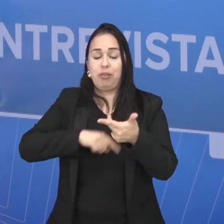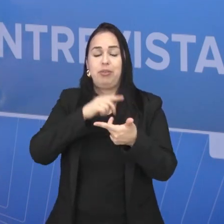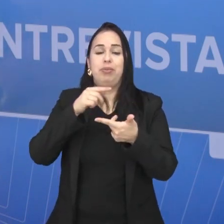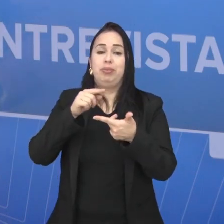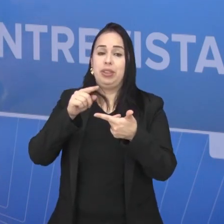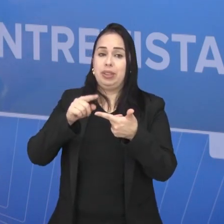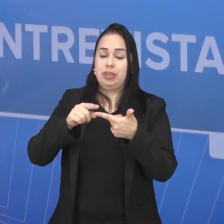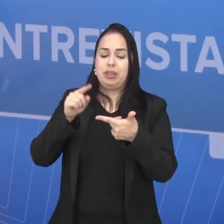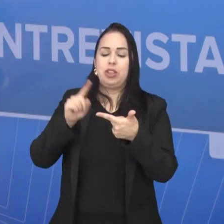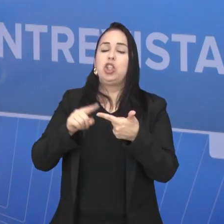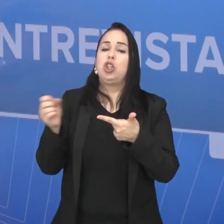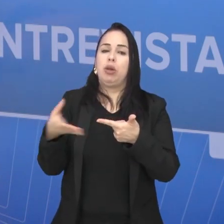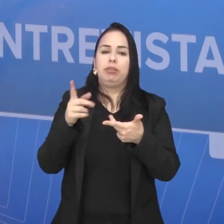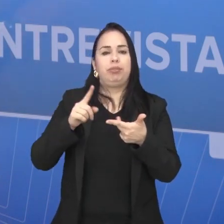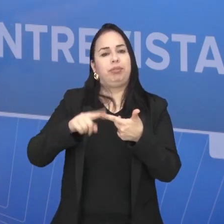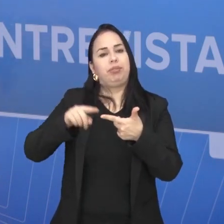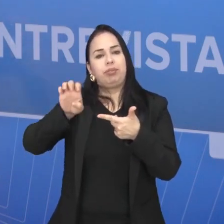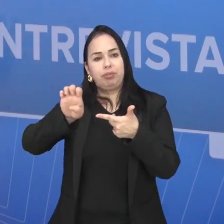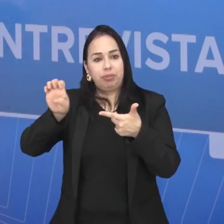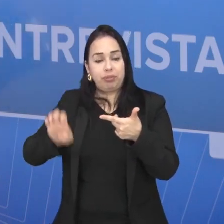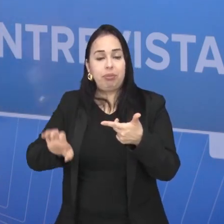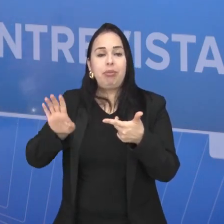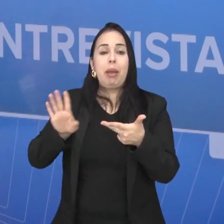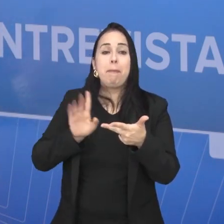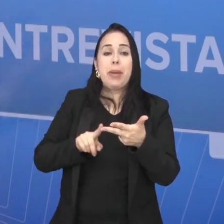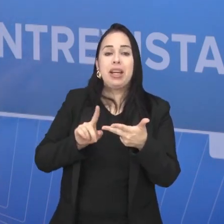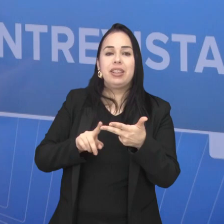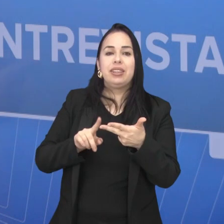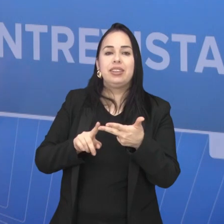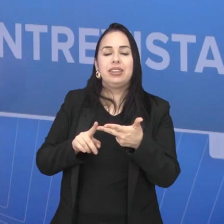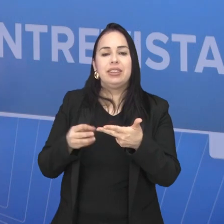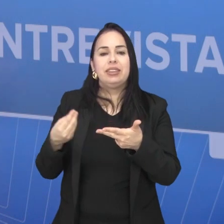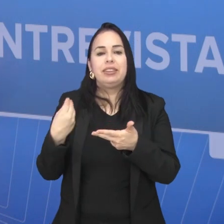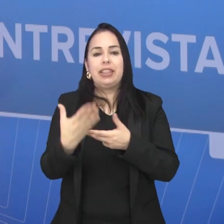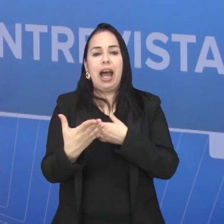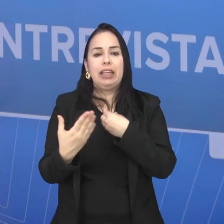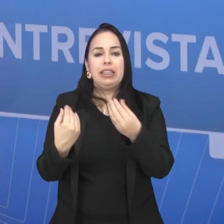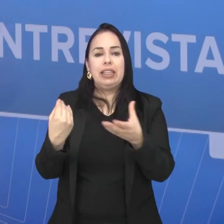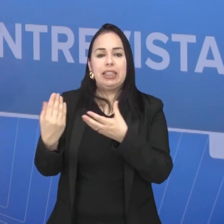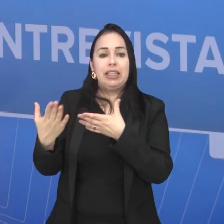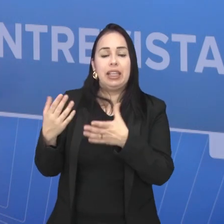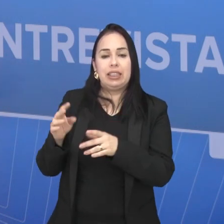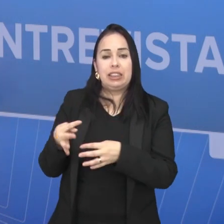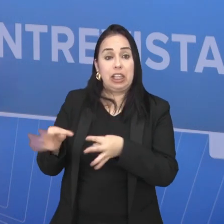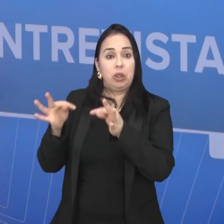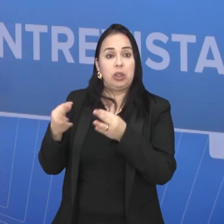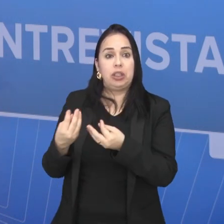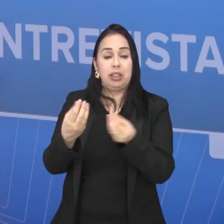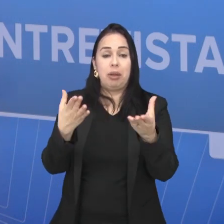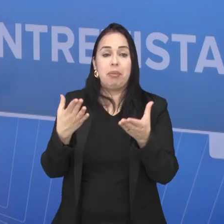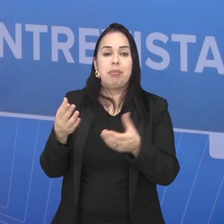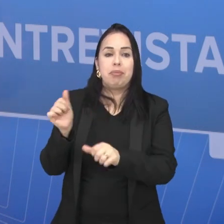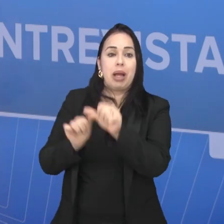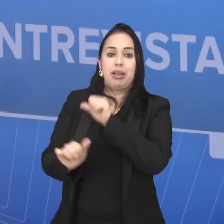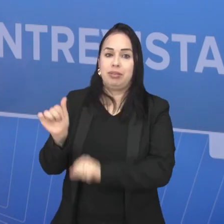infraestrutura, né? Mas ela devolve também muita coisa aí em troca disso, né? Ela vem com uma mudança de paradigma,